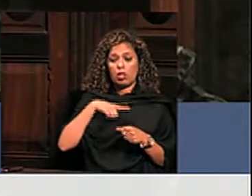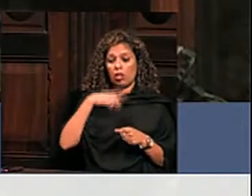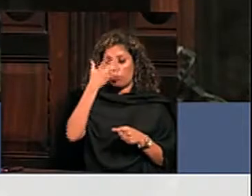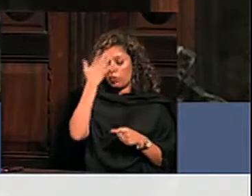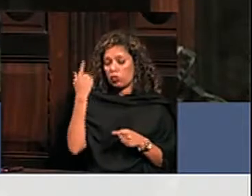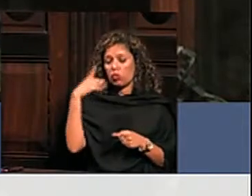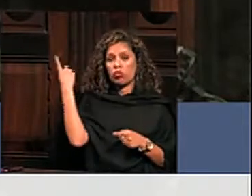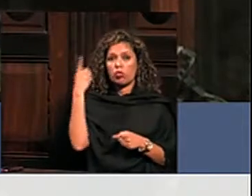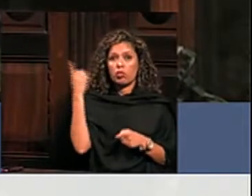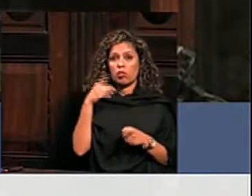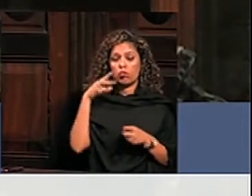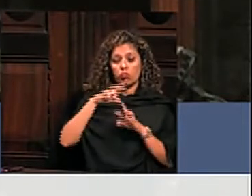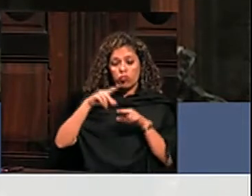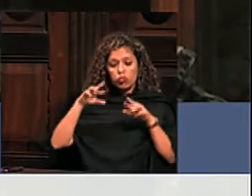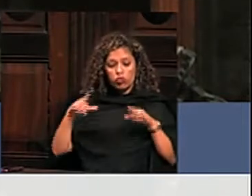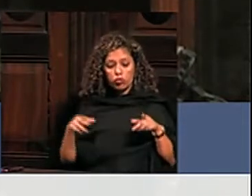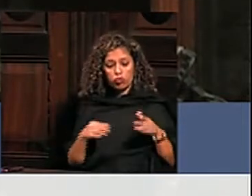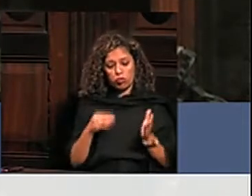Zaqueu